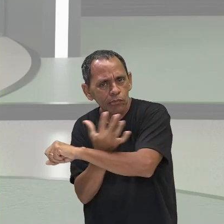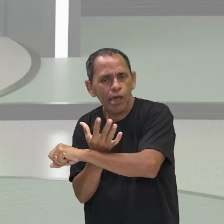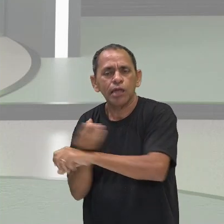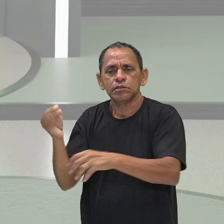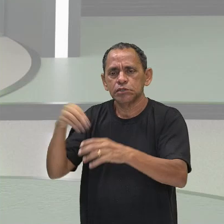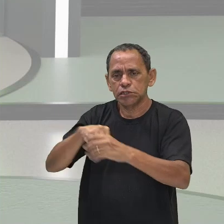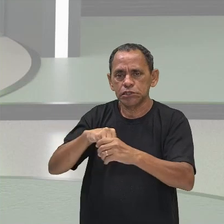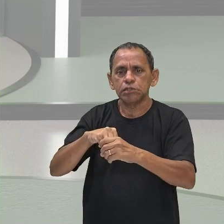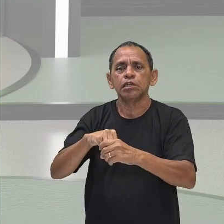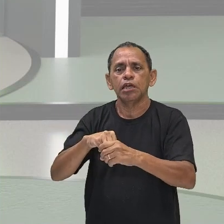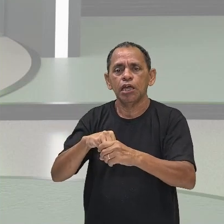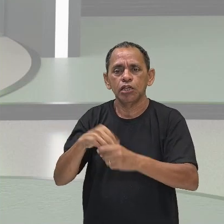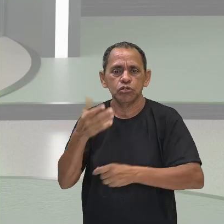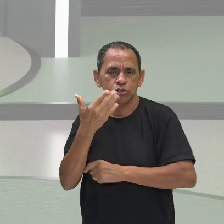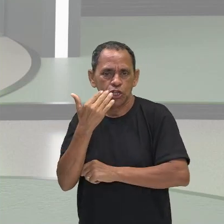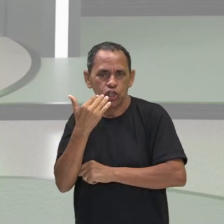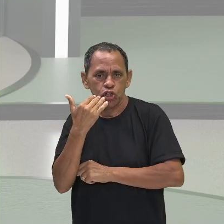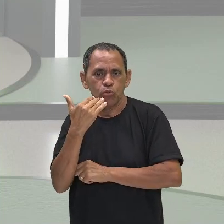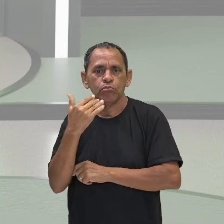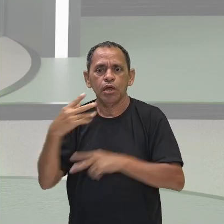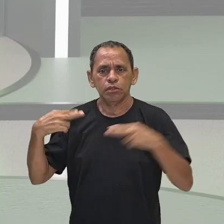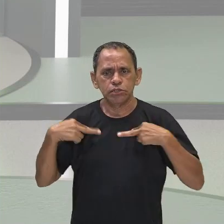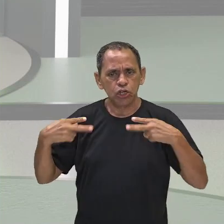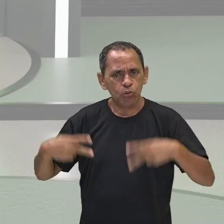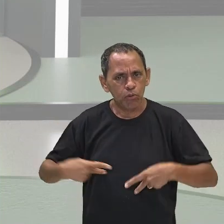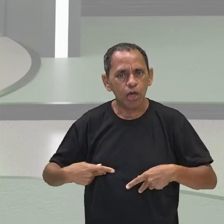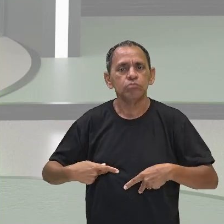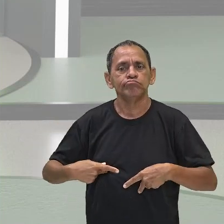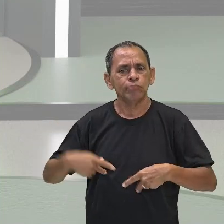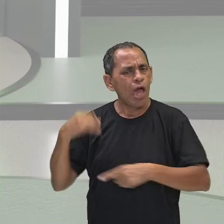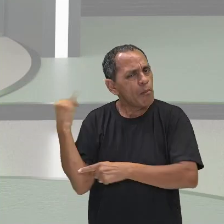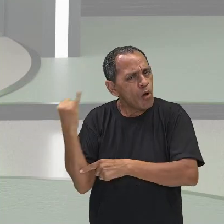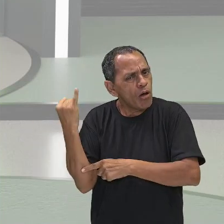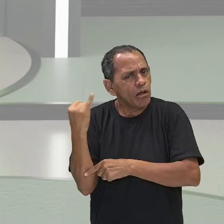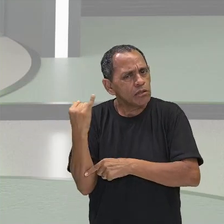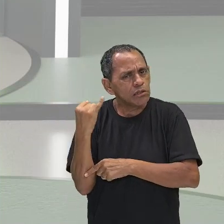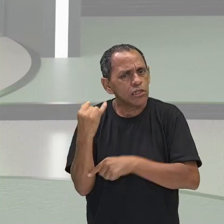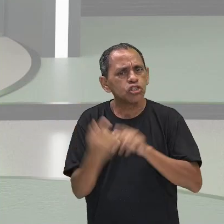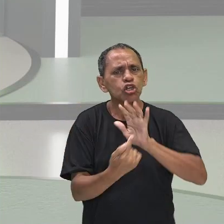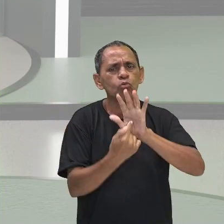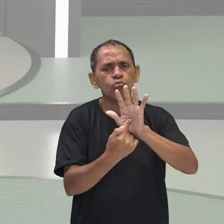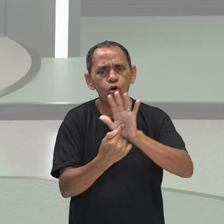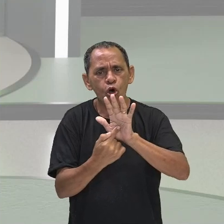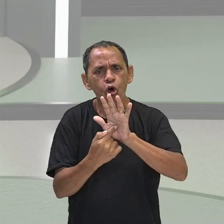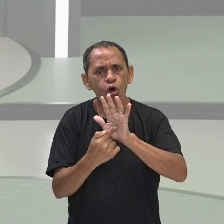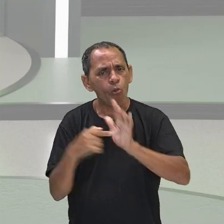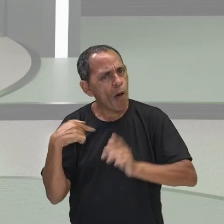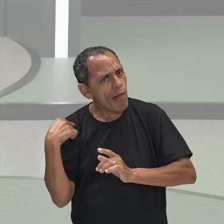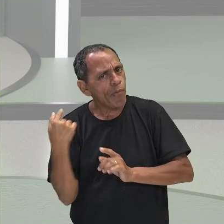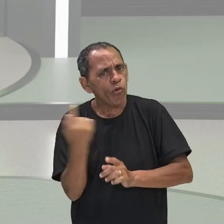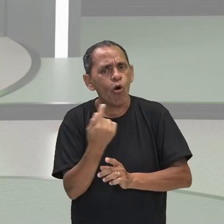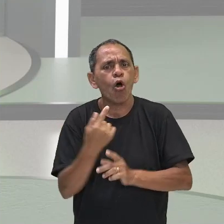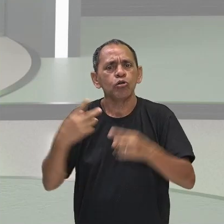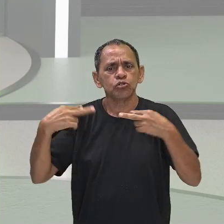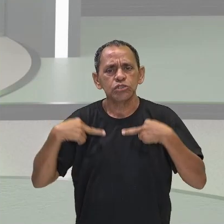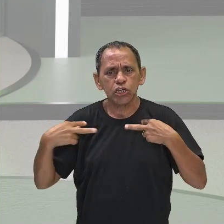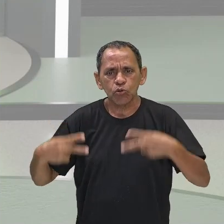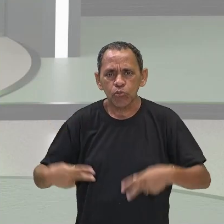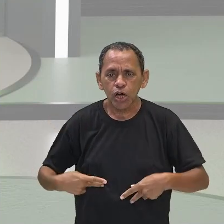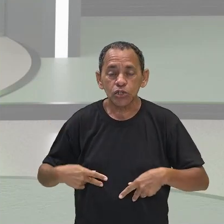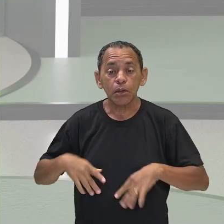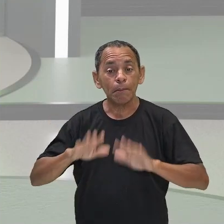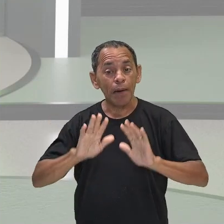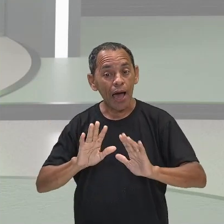ser humano. Essa é a importância que eu trago para nós, como humanidade, mas também para todos os